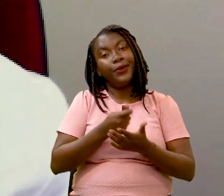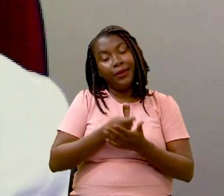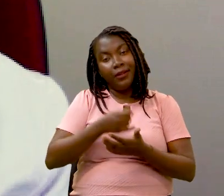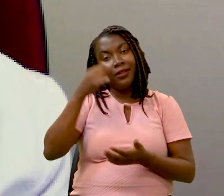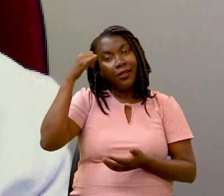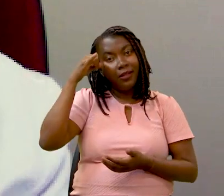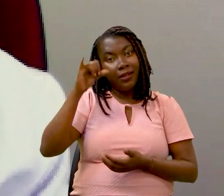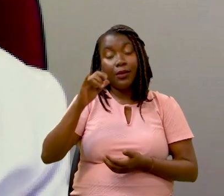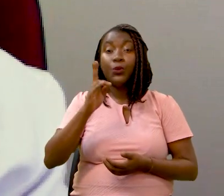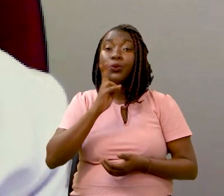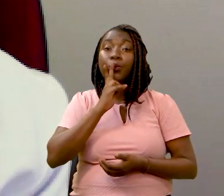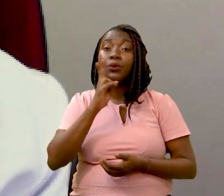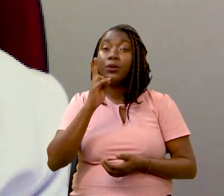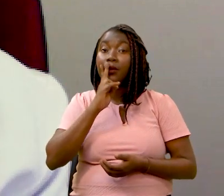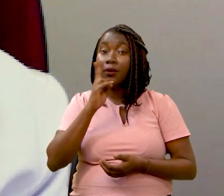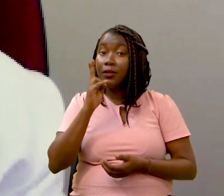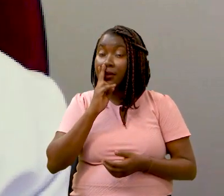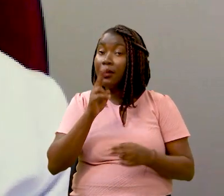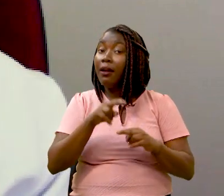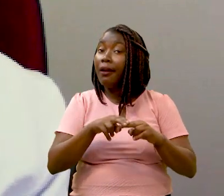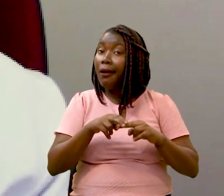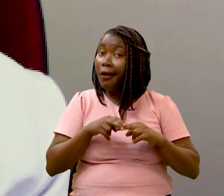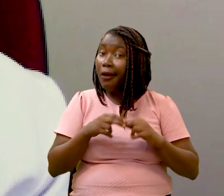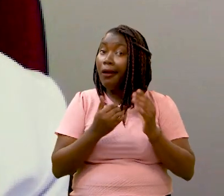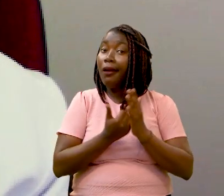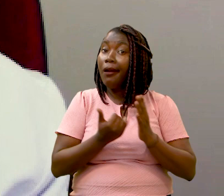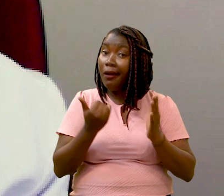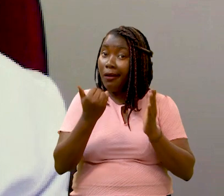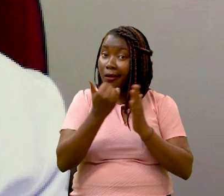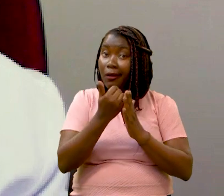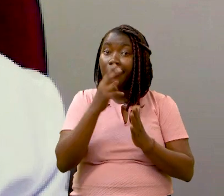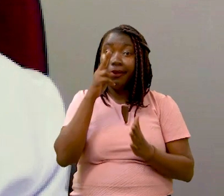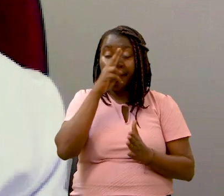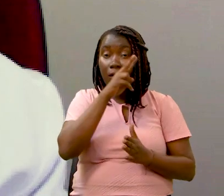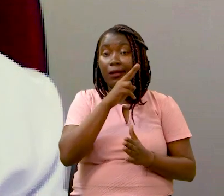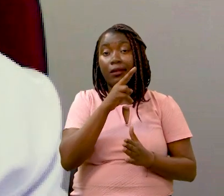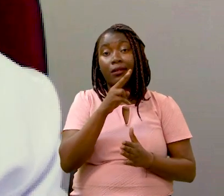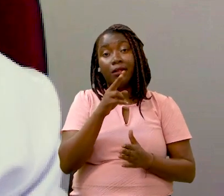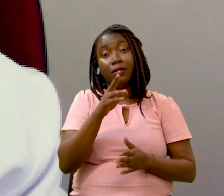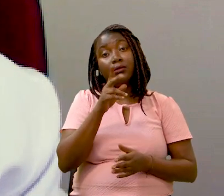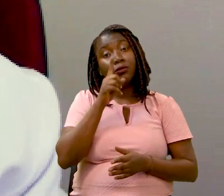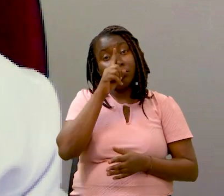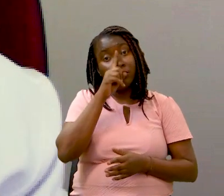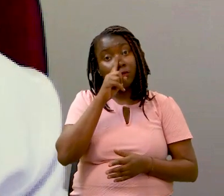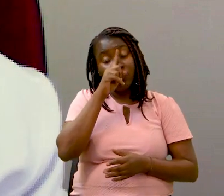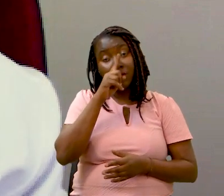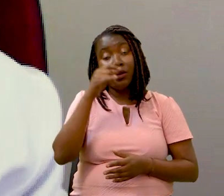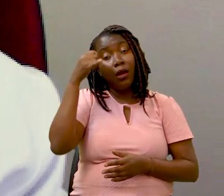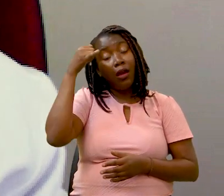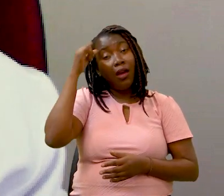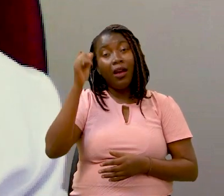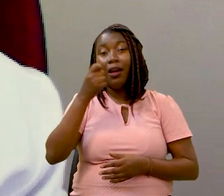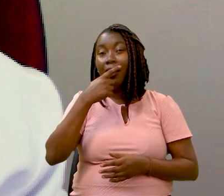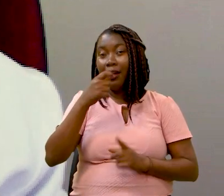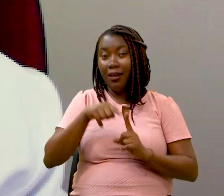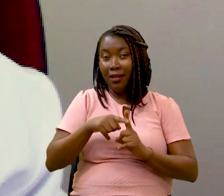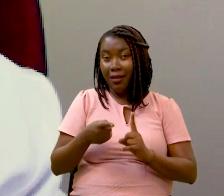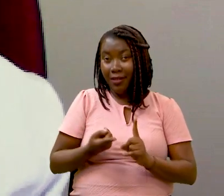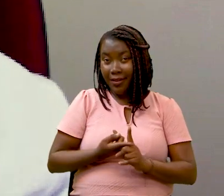existe prevenção. O cigarro é um fator que agrava, certo? Isso aumenta o risco.